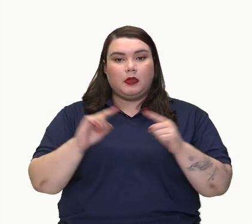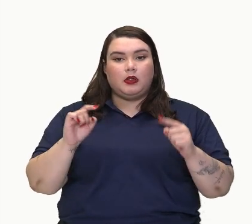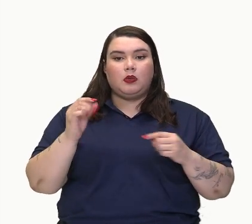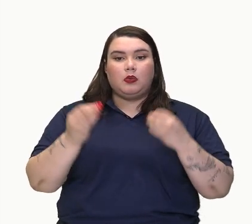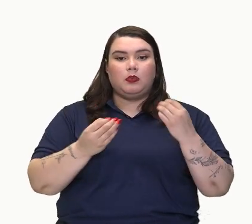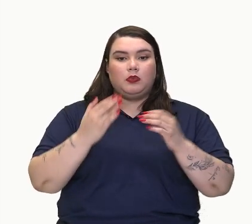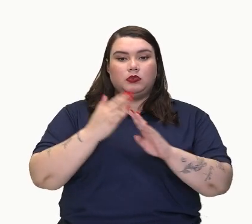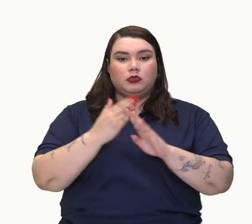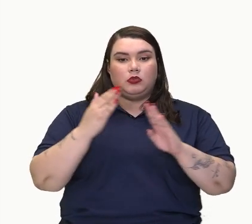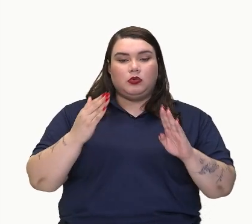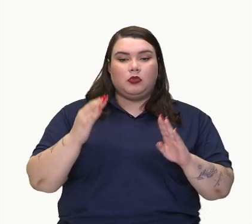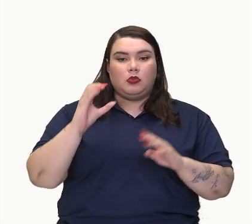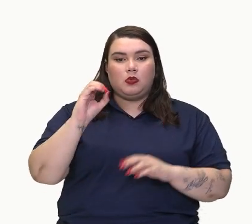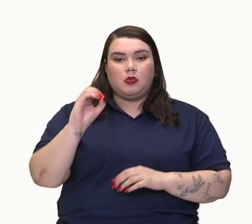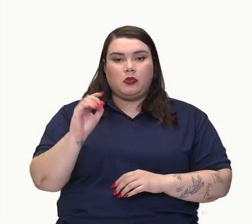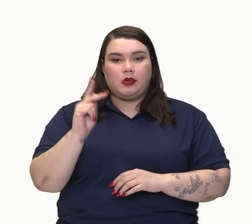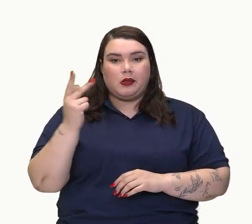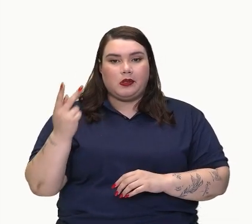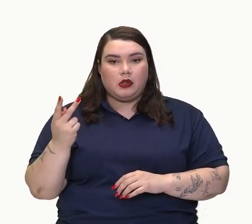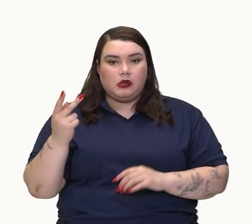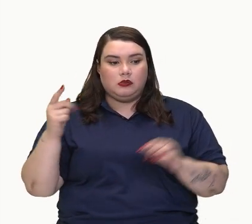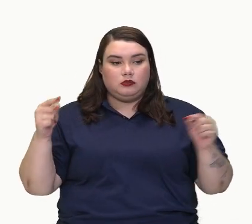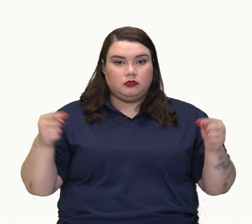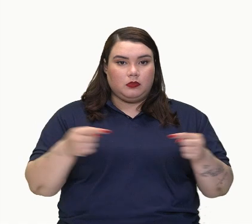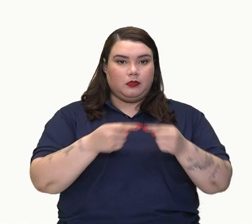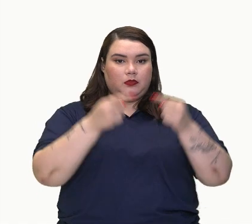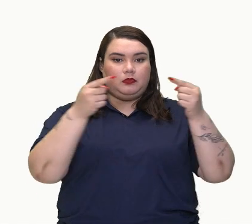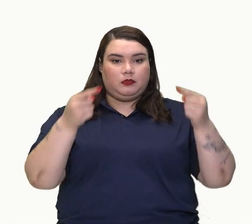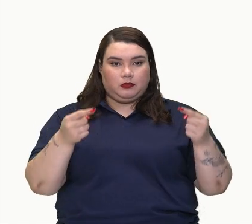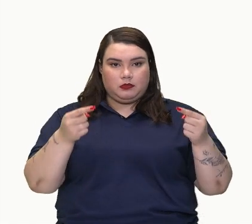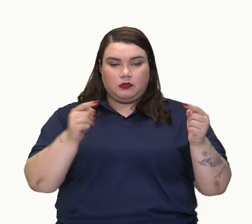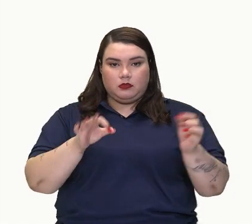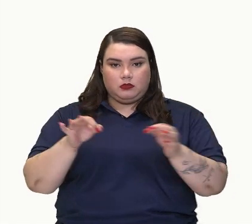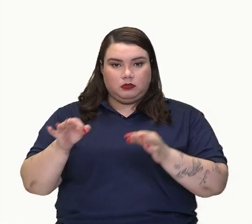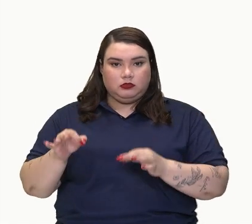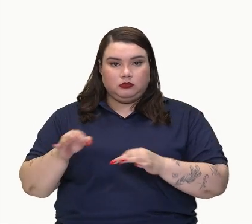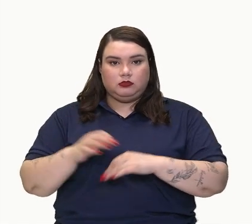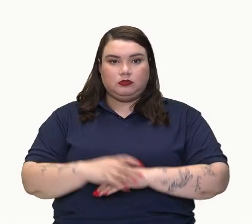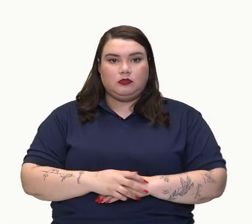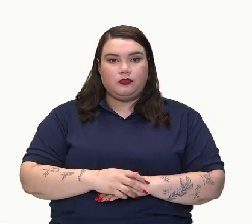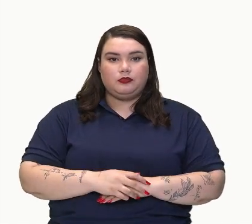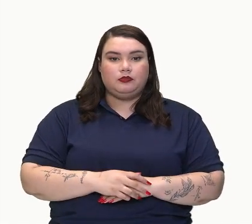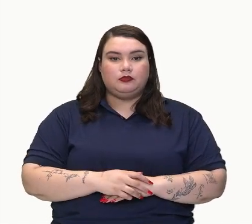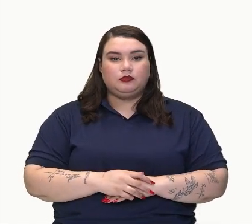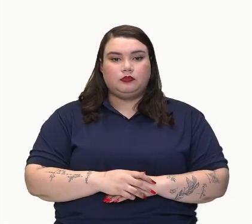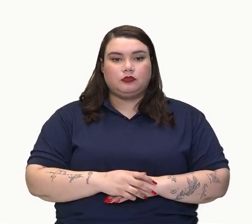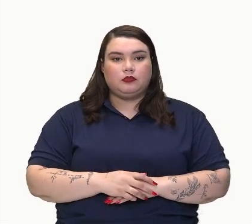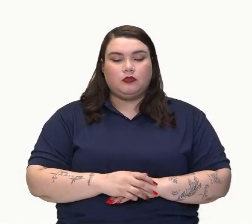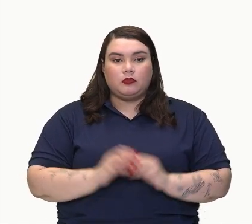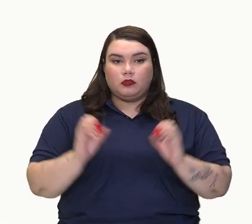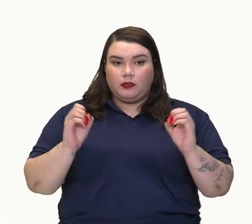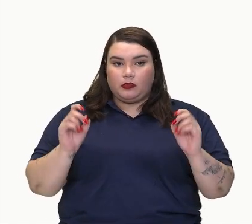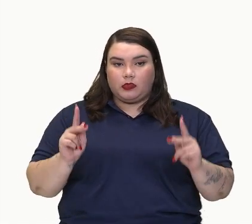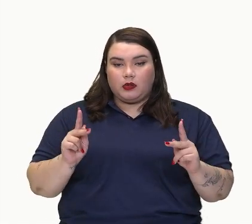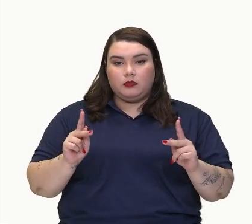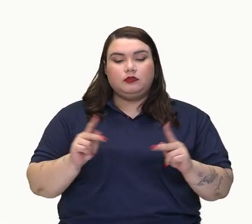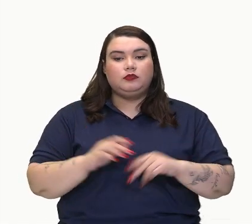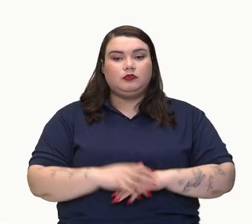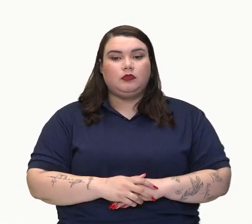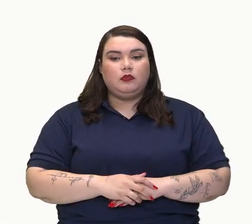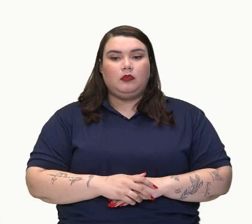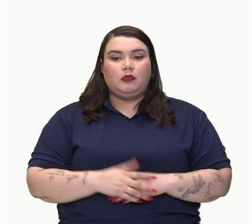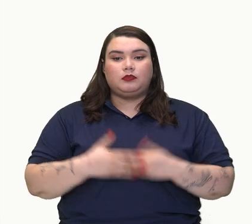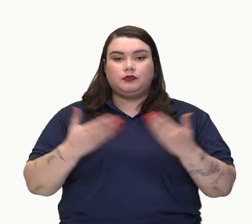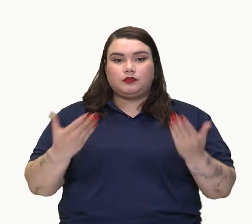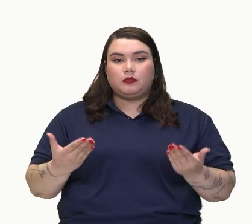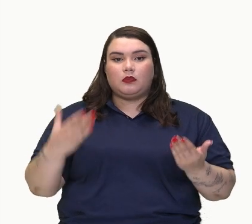OH estiver ligado à cadeia do benzeno direto, tá? Beleza. Dito isso, novamente, a